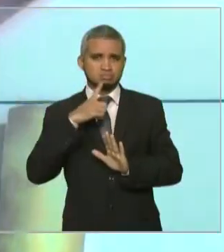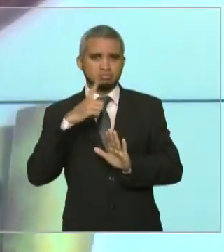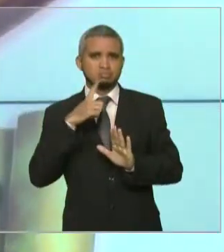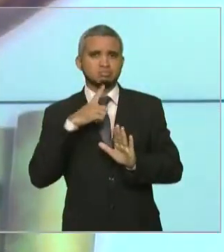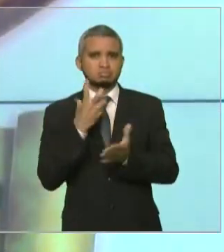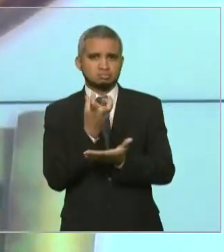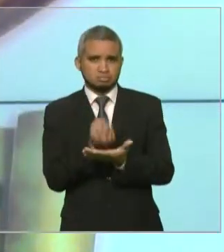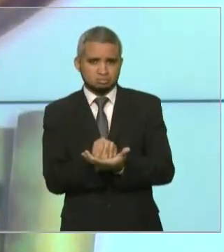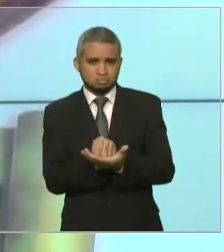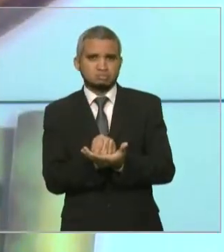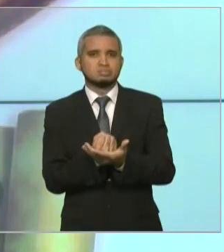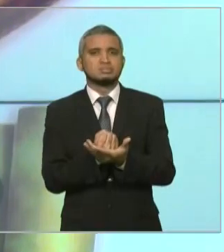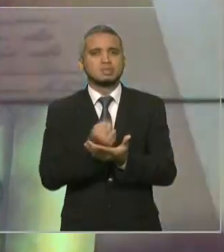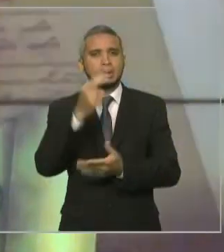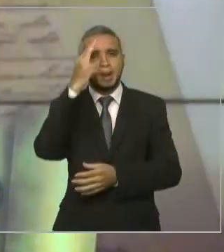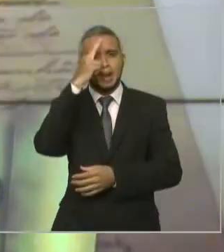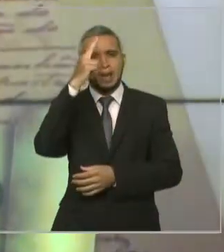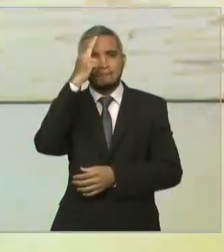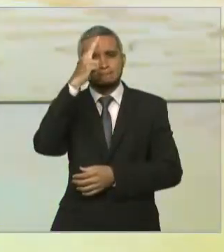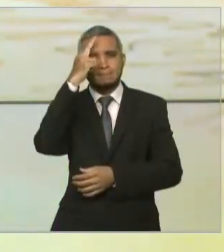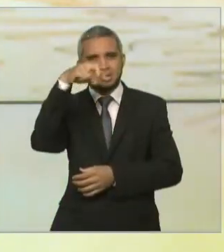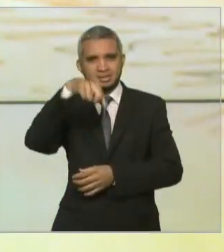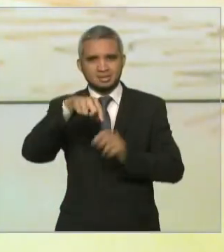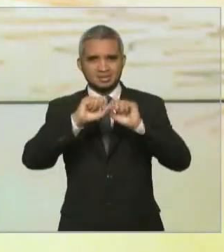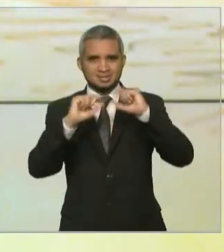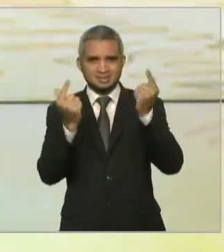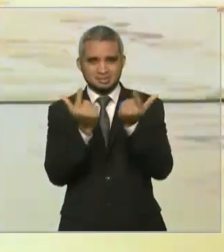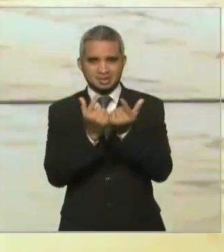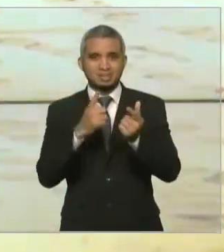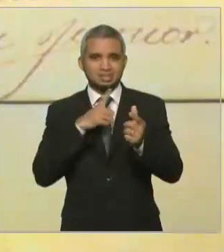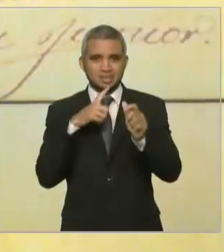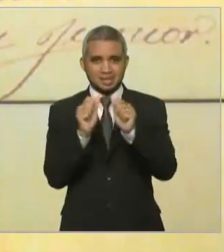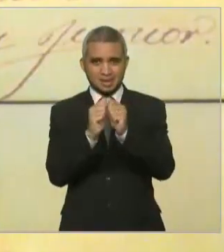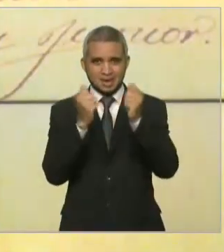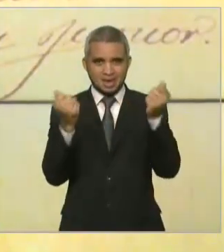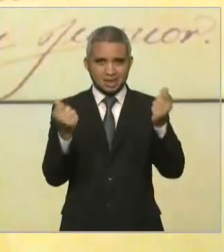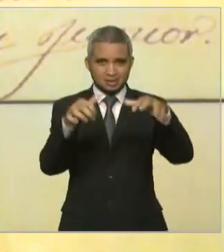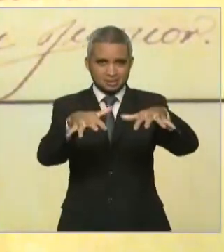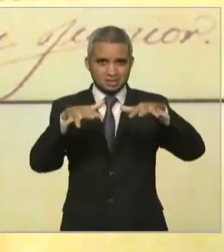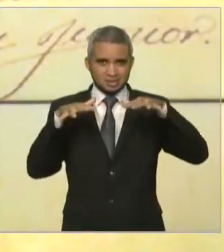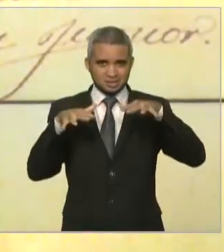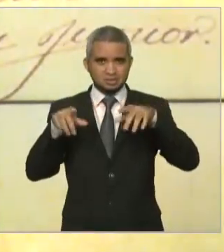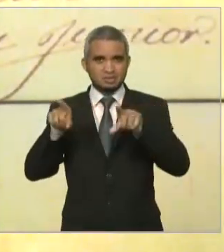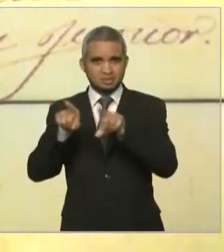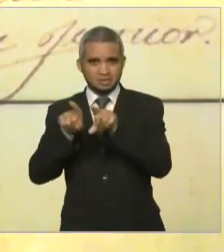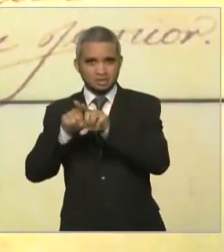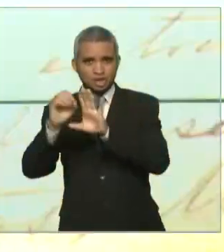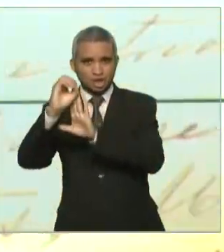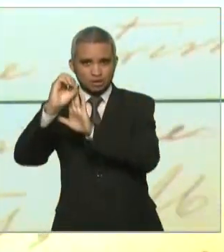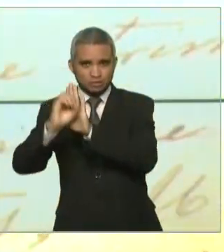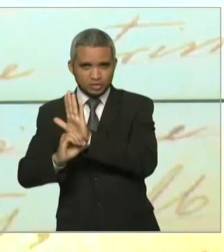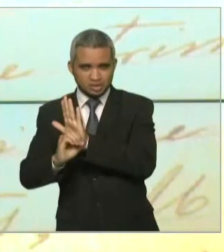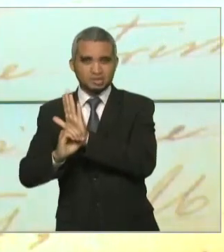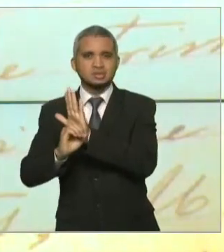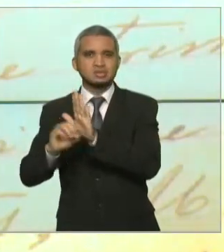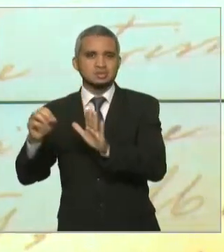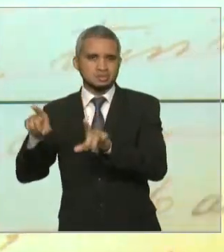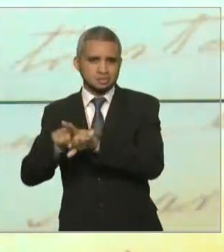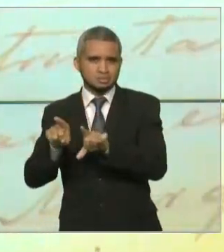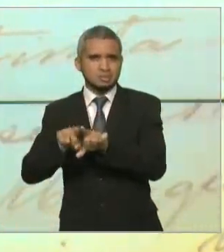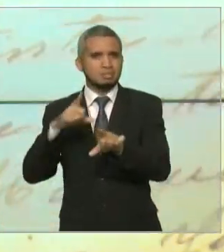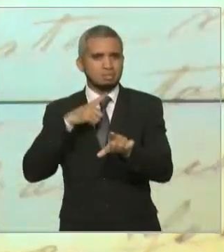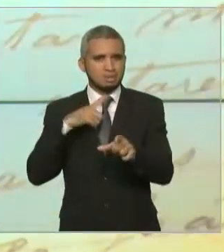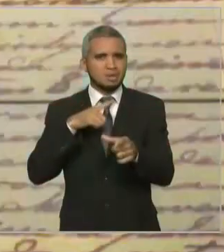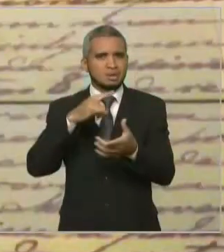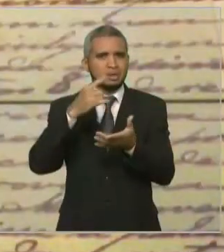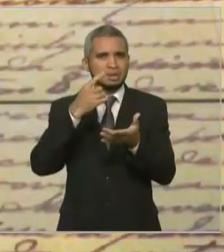do Legislativo Maranhense. Atas de sessões, ofícios e uma série de documentos manuscritos, não só de fatos